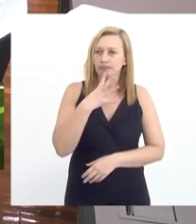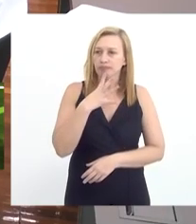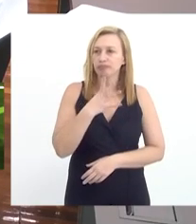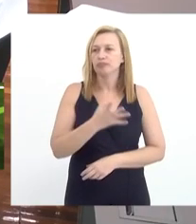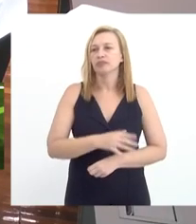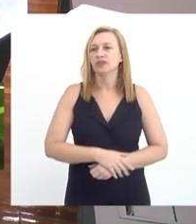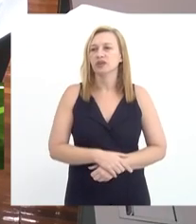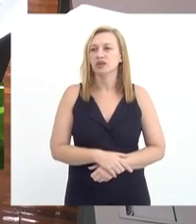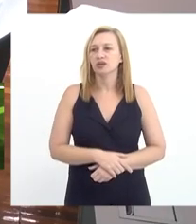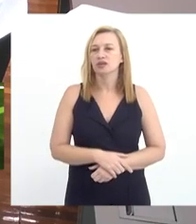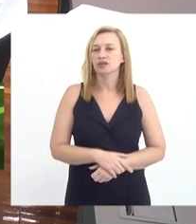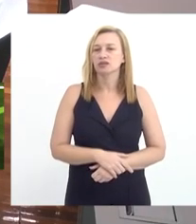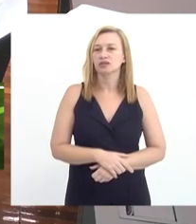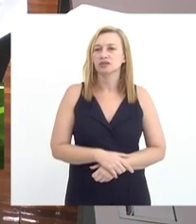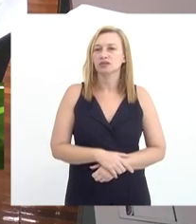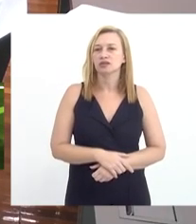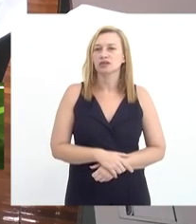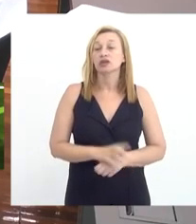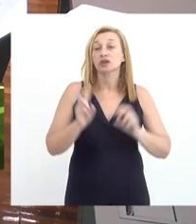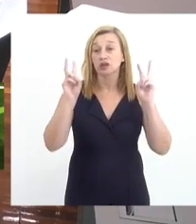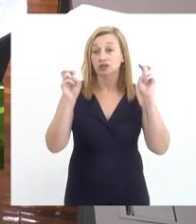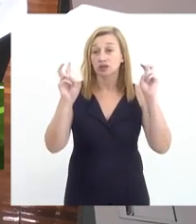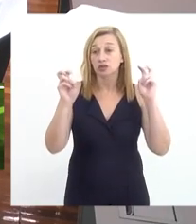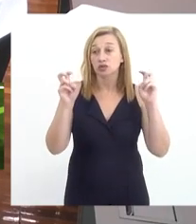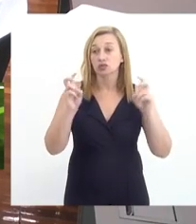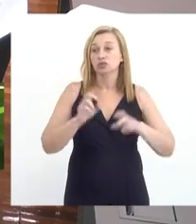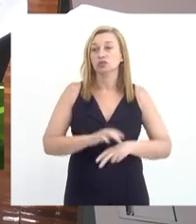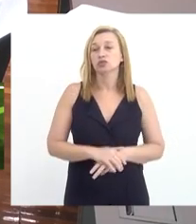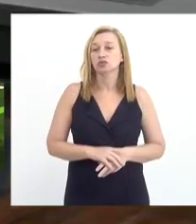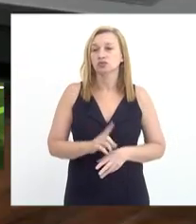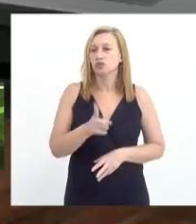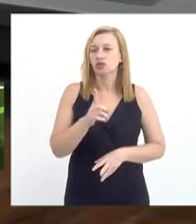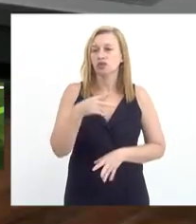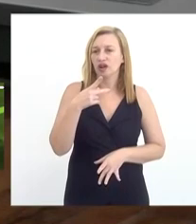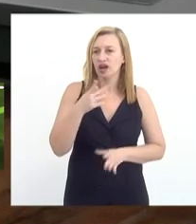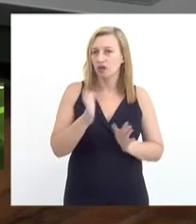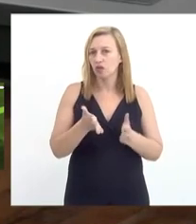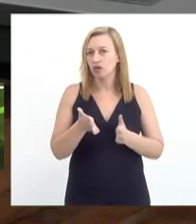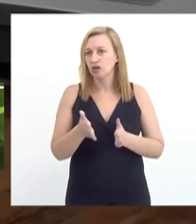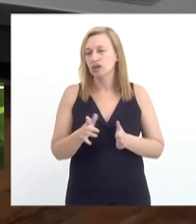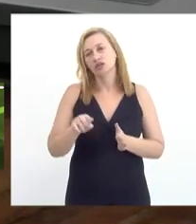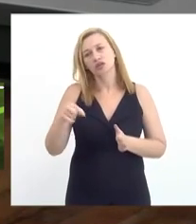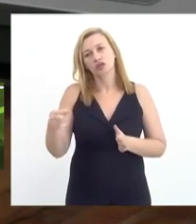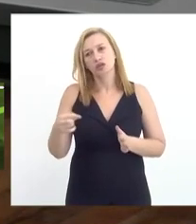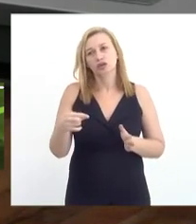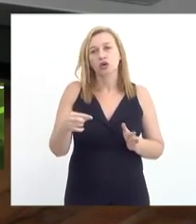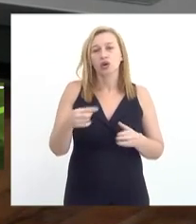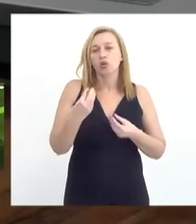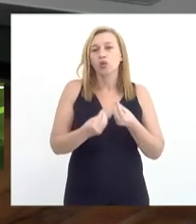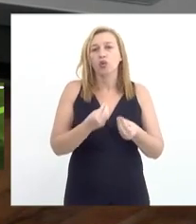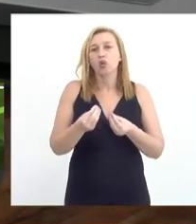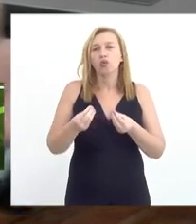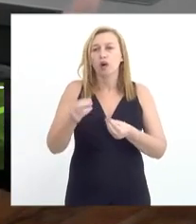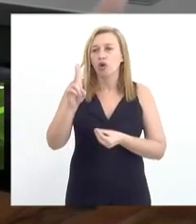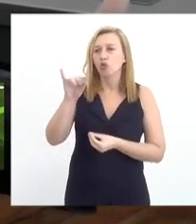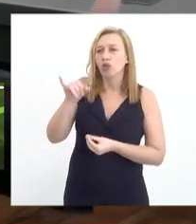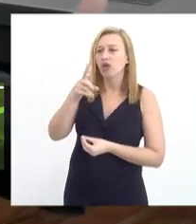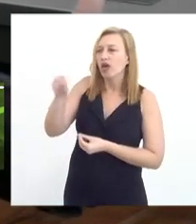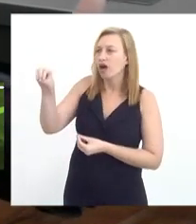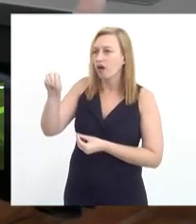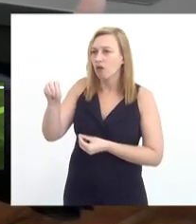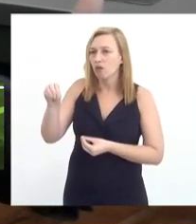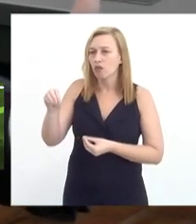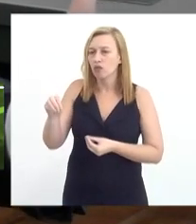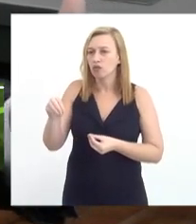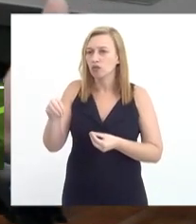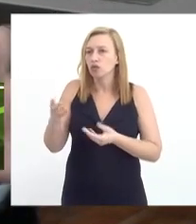minhas Divergências Sobre esse modelo Essa concepção Que eu não vou tratar Disso aqui agora Muito menos De como que A União Trata os